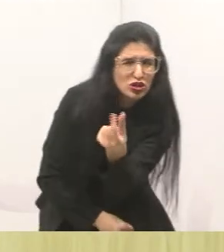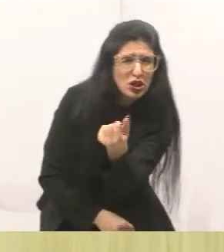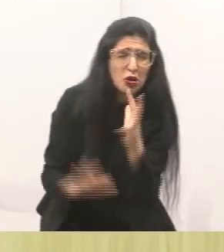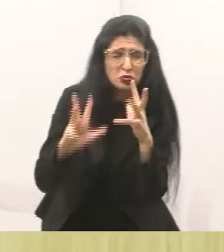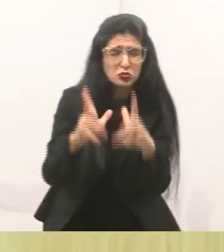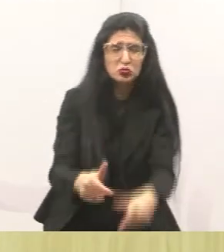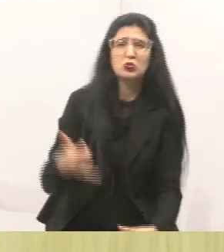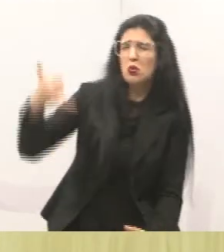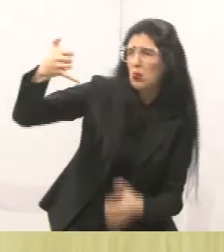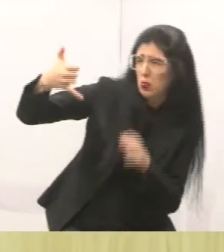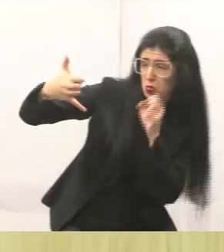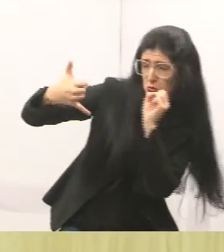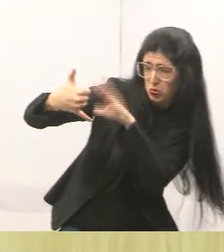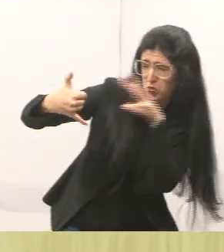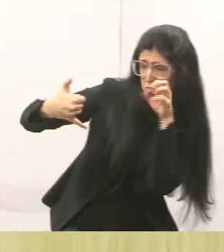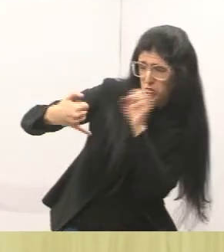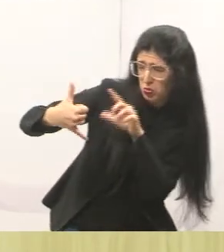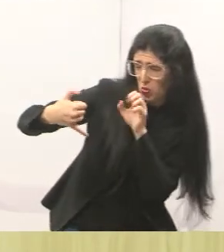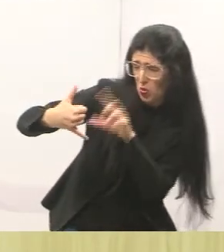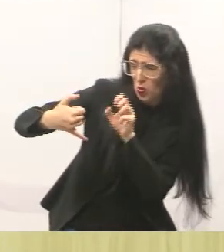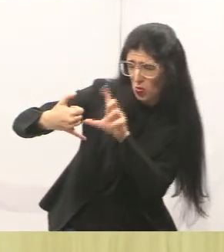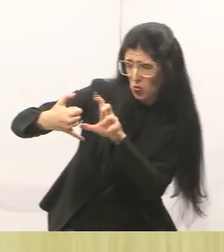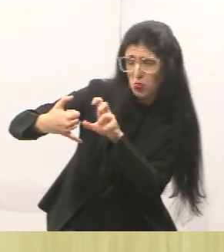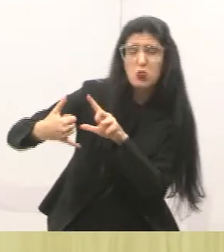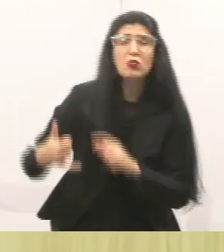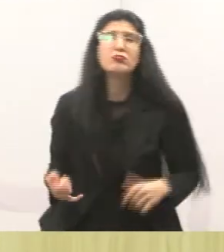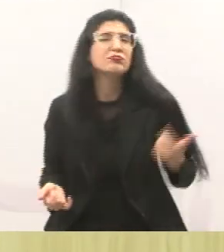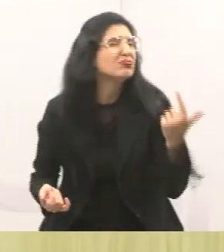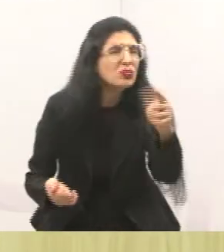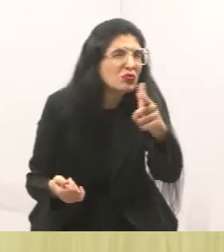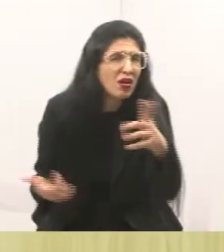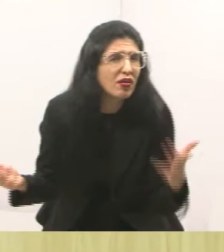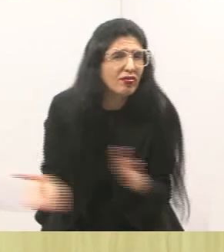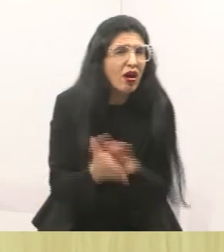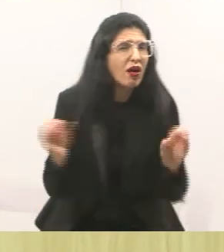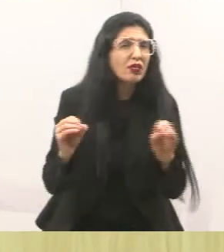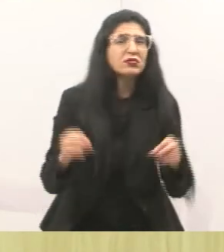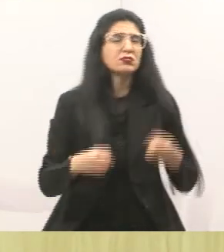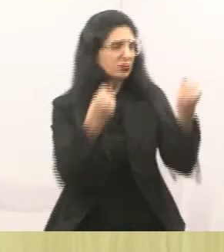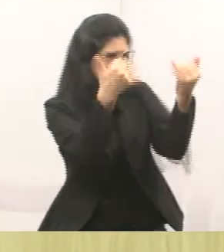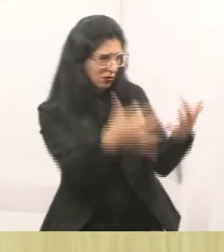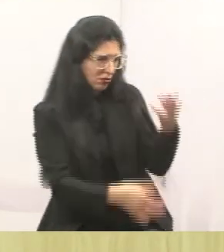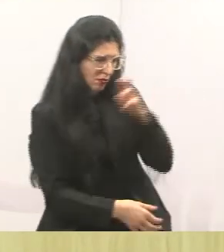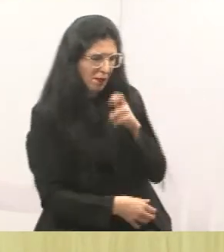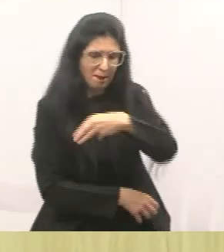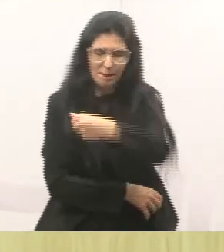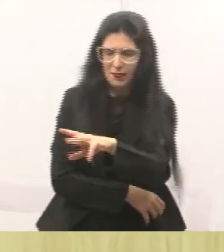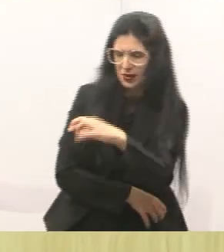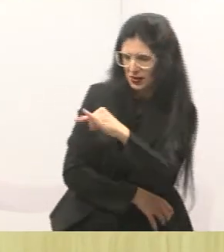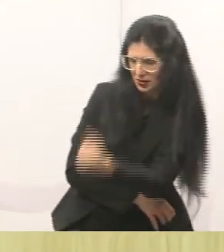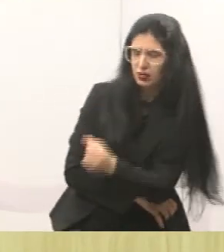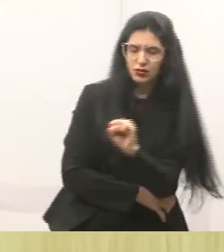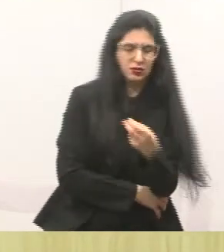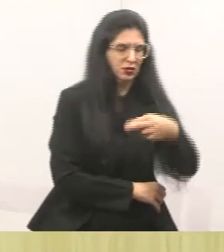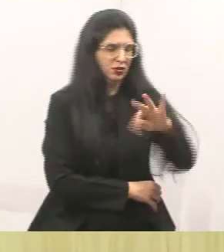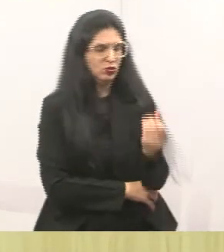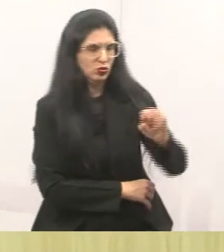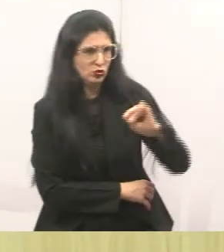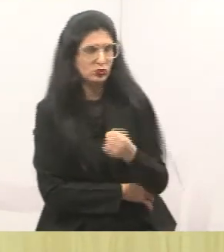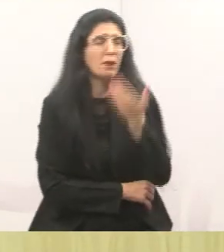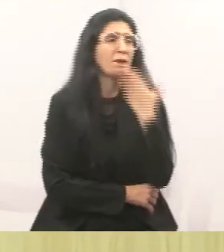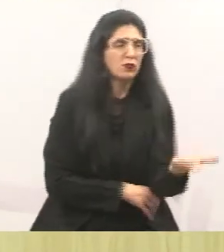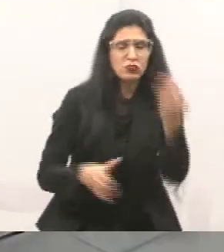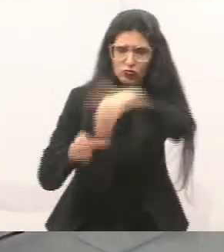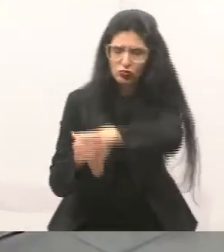que os munícipes possam acompanhá-la? Ao aguardo de manifestação, subscrevemos. Vereadora doutora Márcia Santos. Senhor presidente, foi solicitado votação.